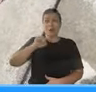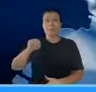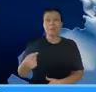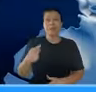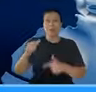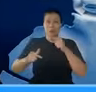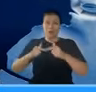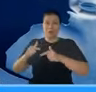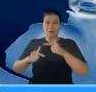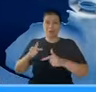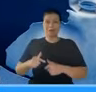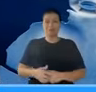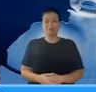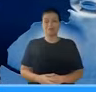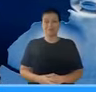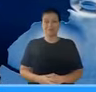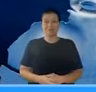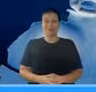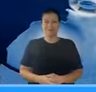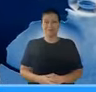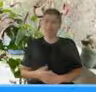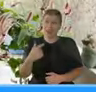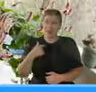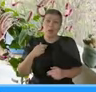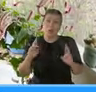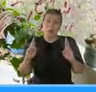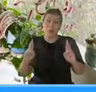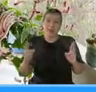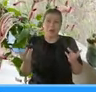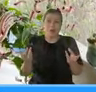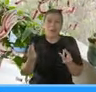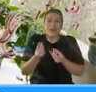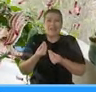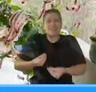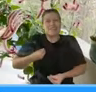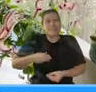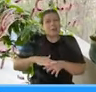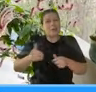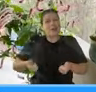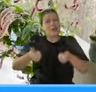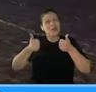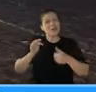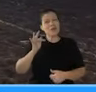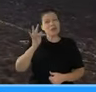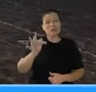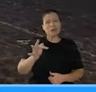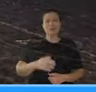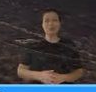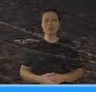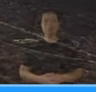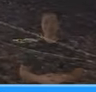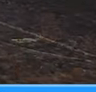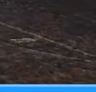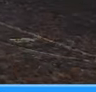gerar 45 mil empregos diretos e indiretos. Eu espero uma qualidade de vida melhor para